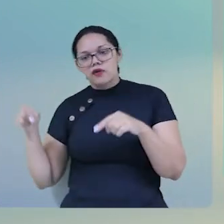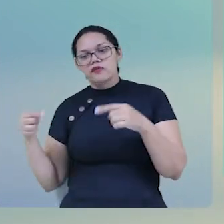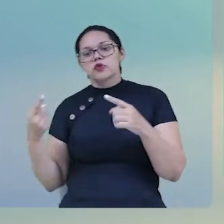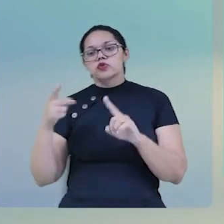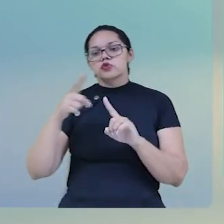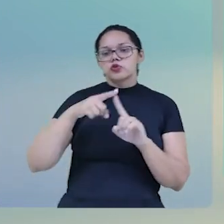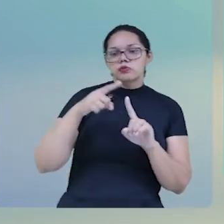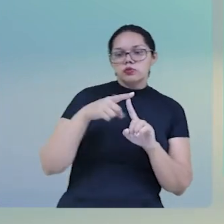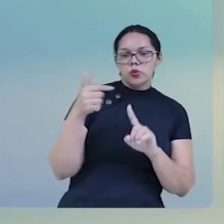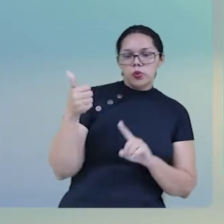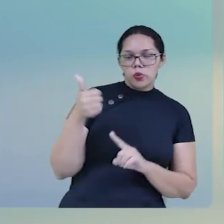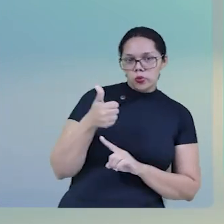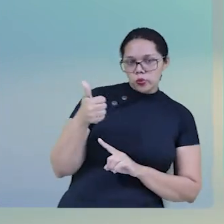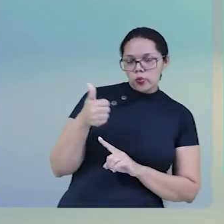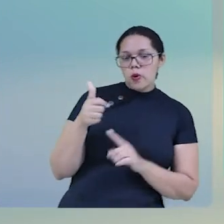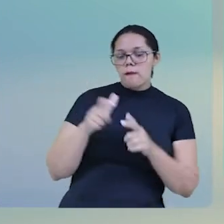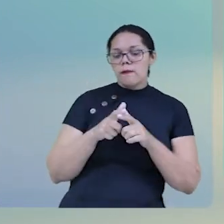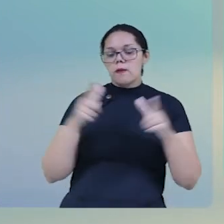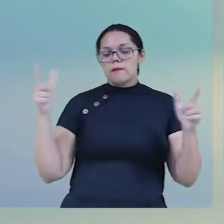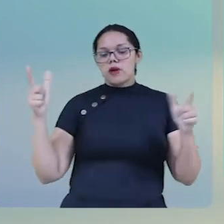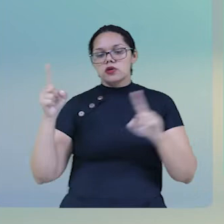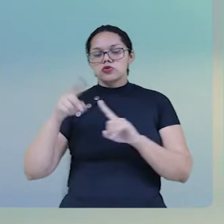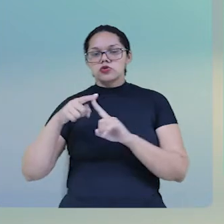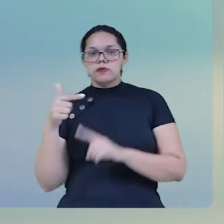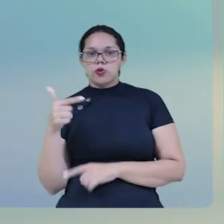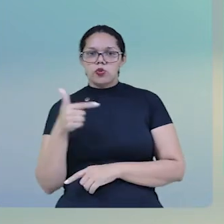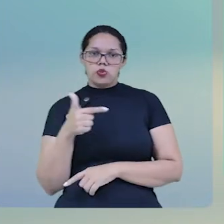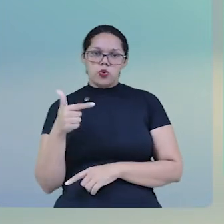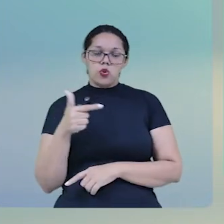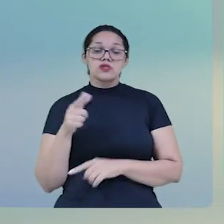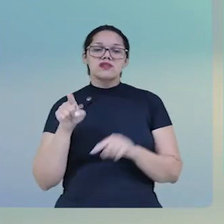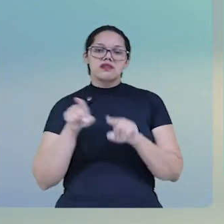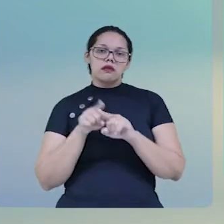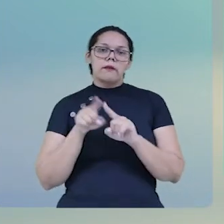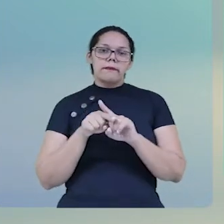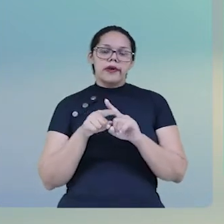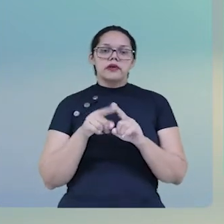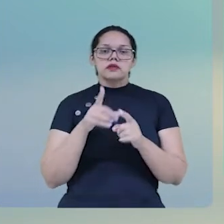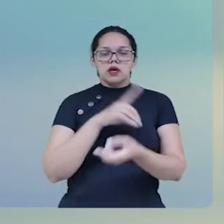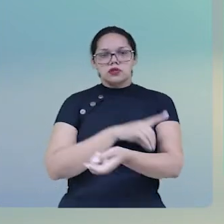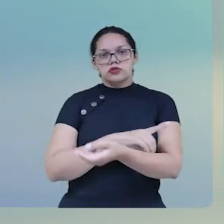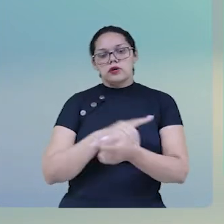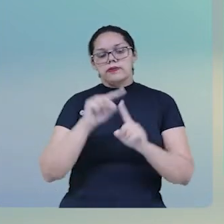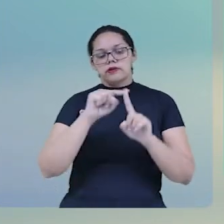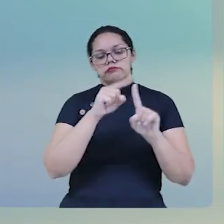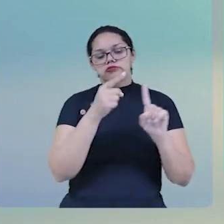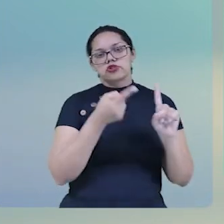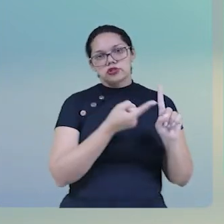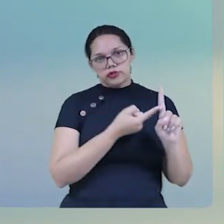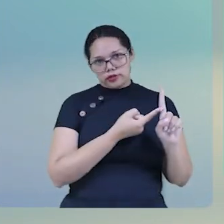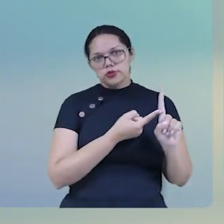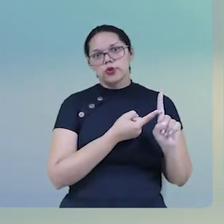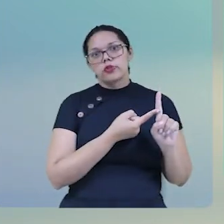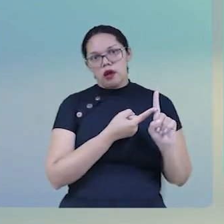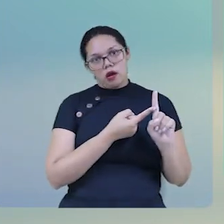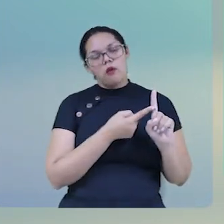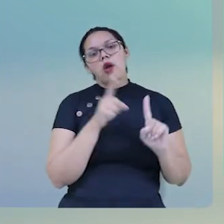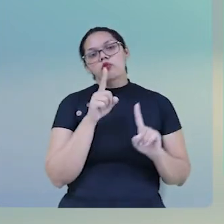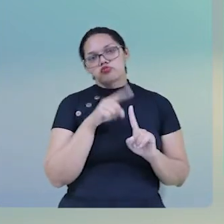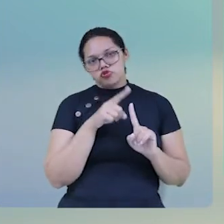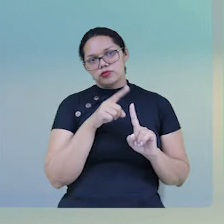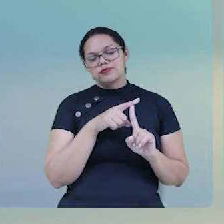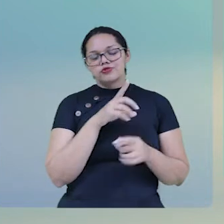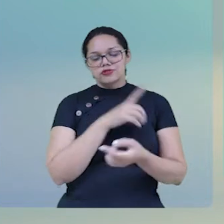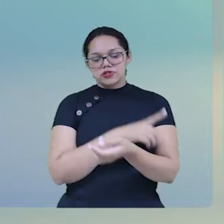1, a maior parte com a diabetes tipo 2, e a diabetes gestacional, como eu falei no início para vocês, que também é um